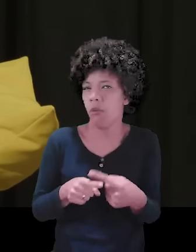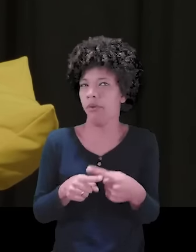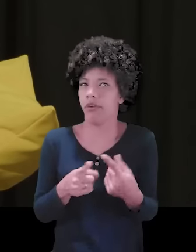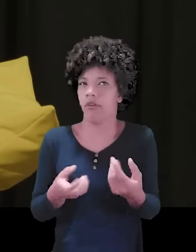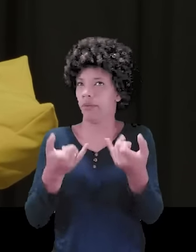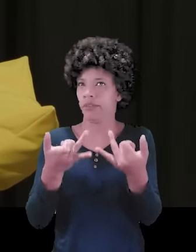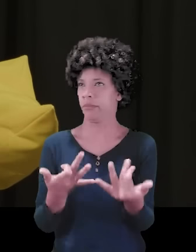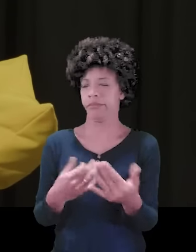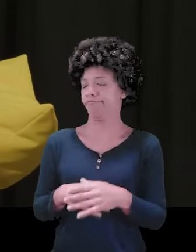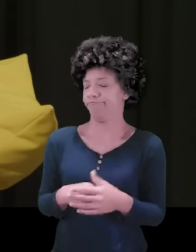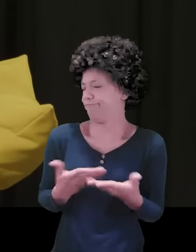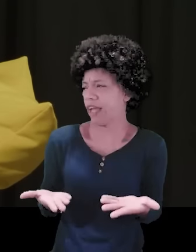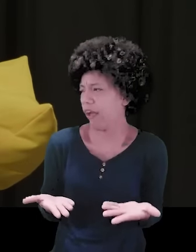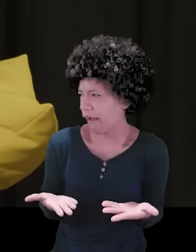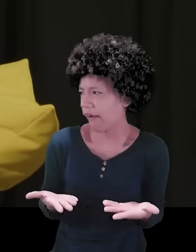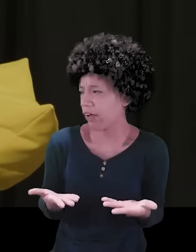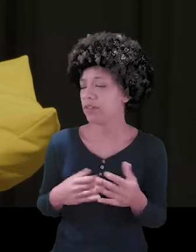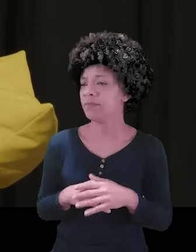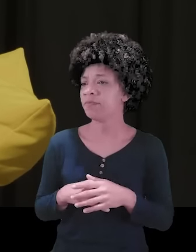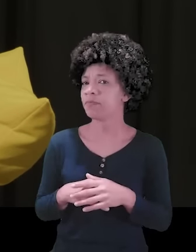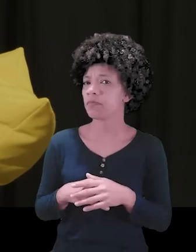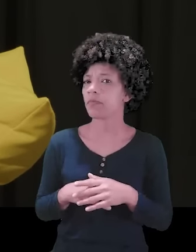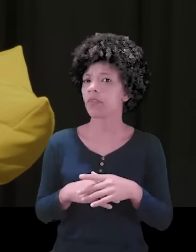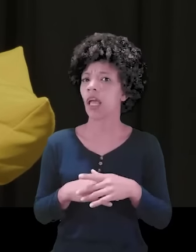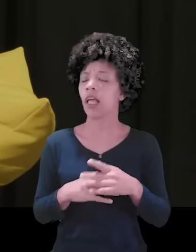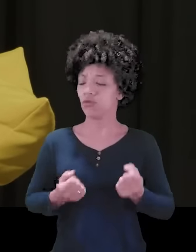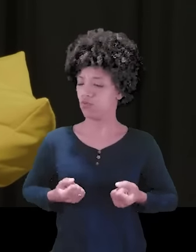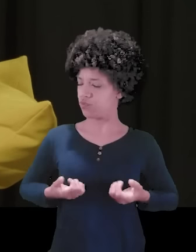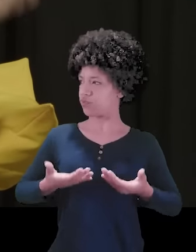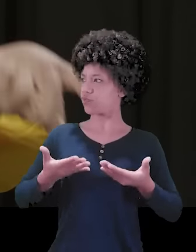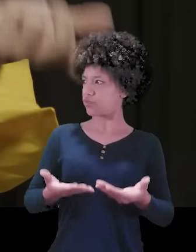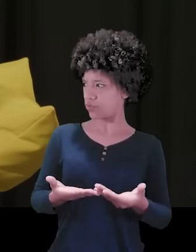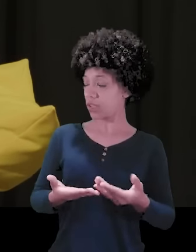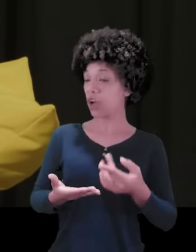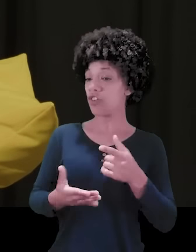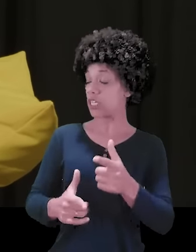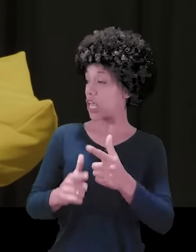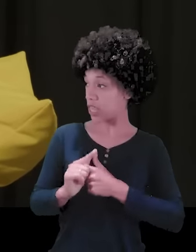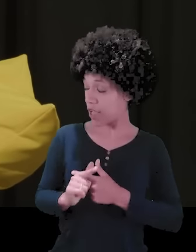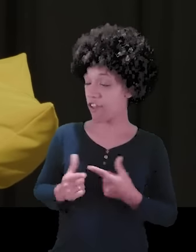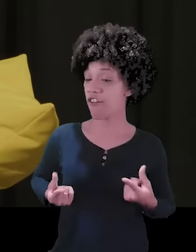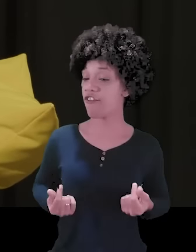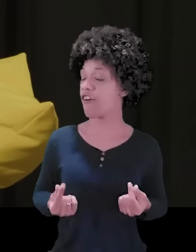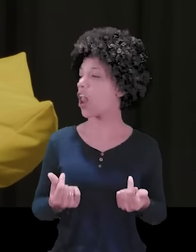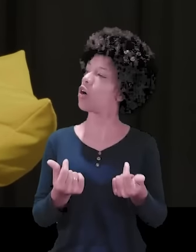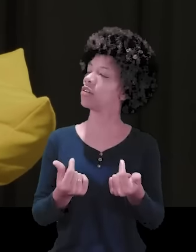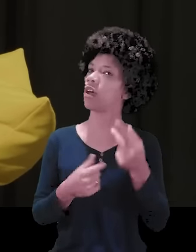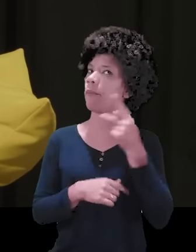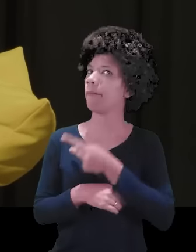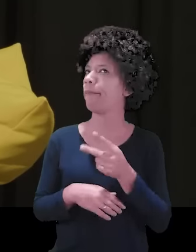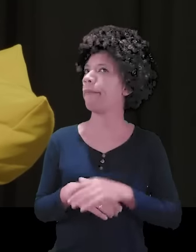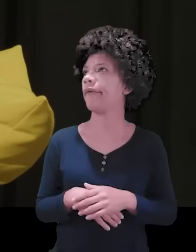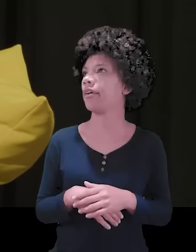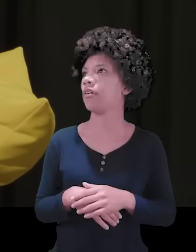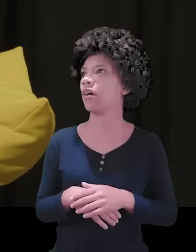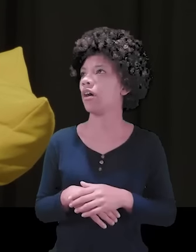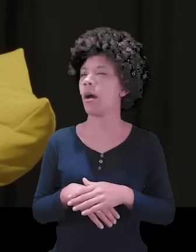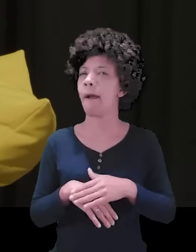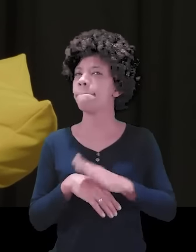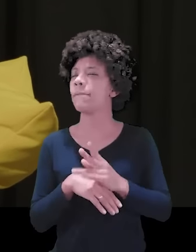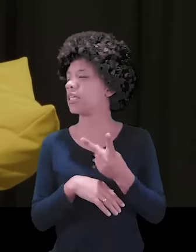você me fala ah eu te coloquei um silicone você me deve favores o rapaz aí mais